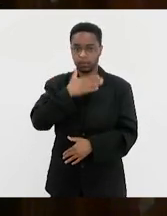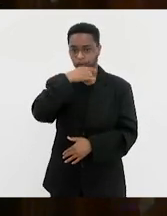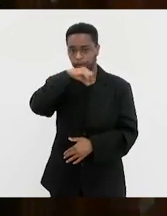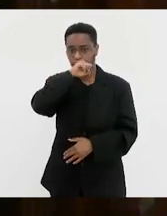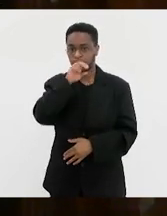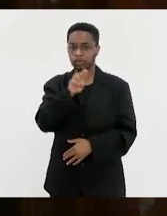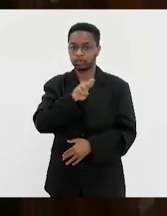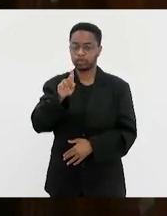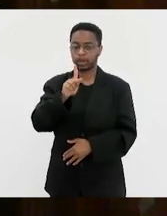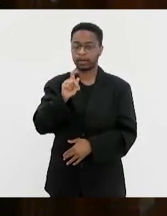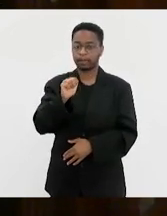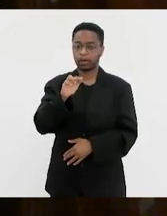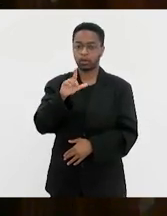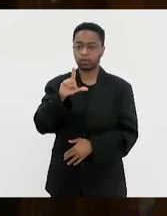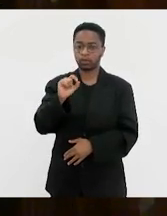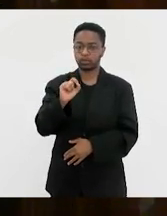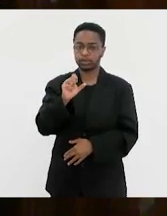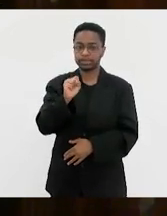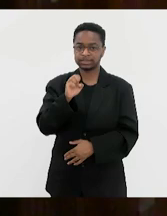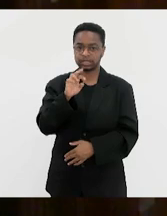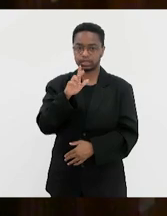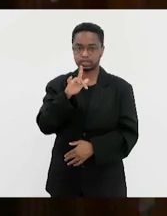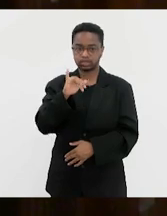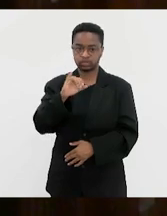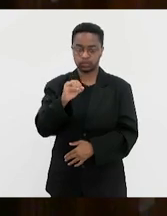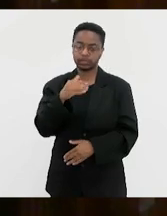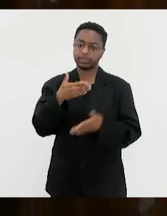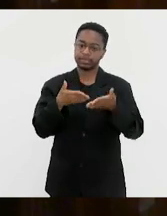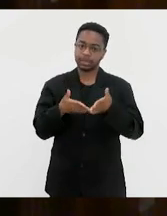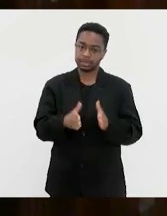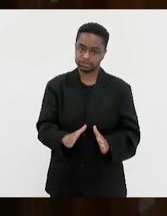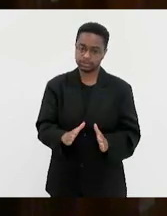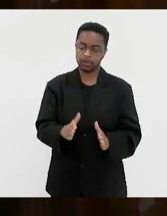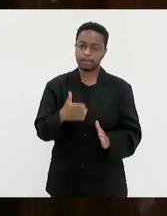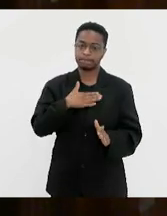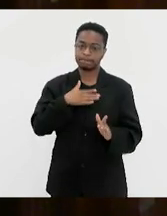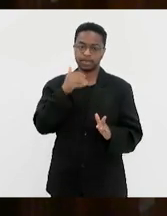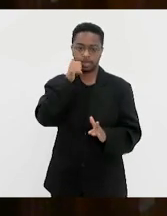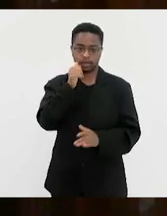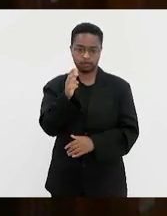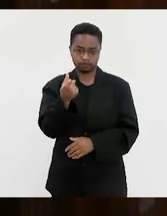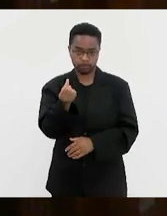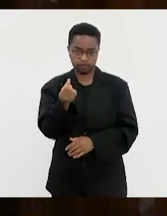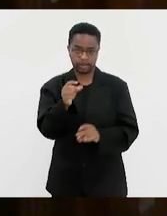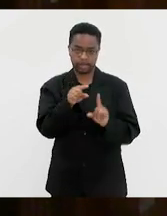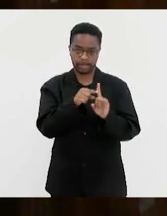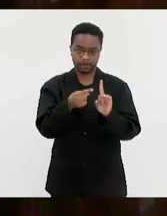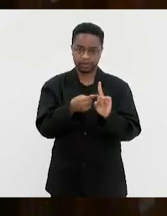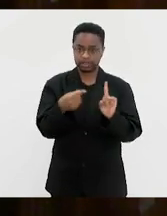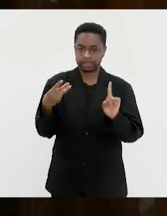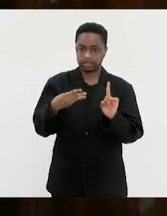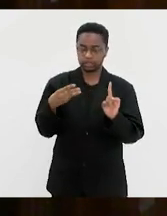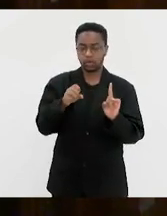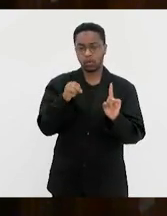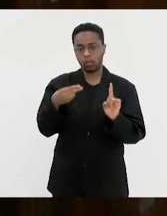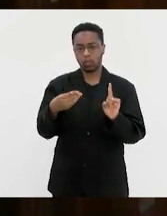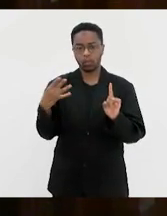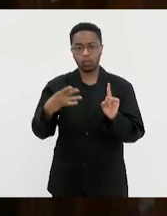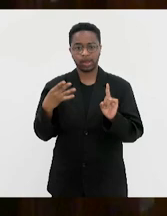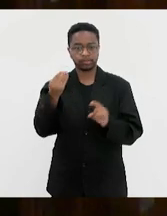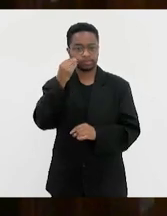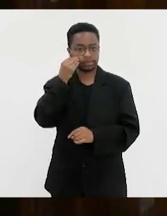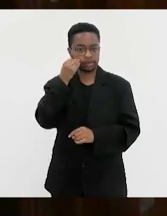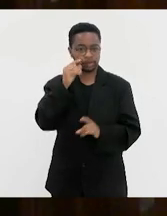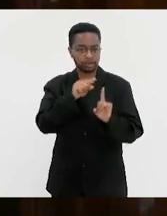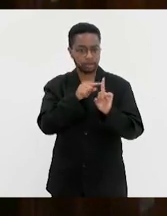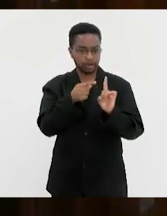o Paulo nasceu de minha avó na sua terceira ou quarta tentativa de ser mãe, e ela